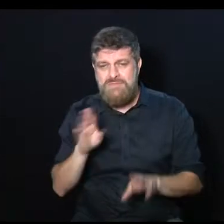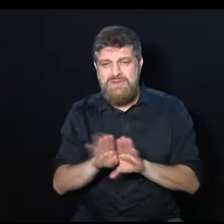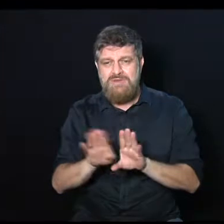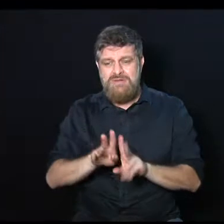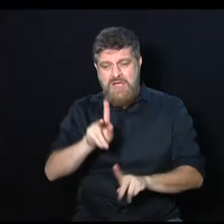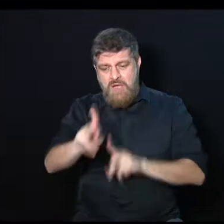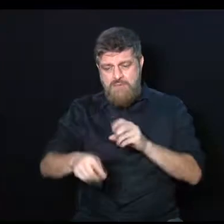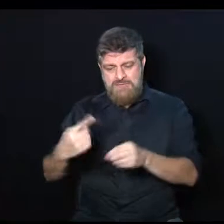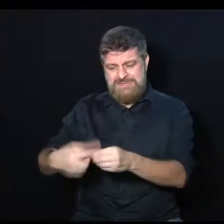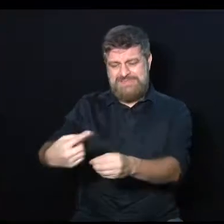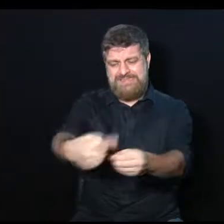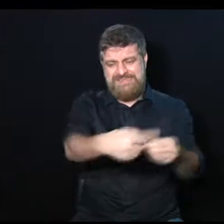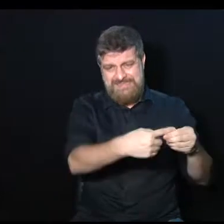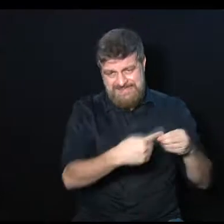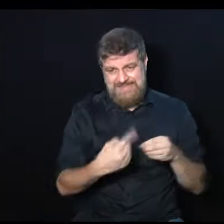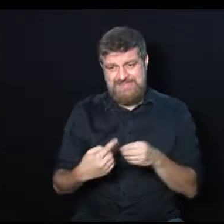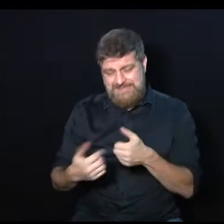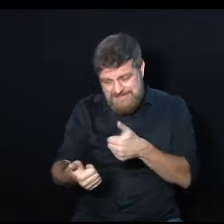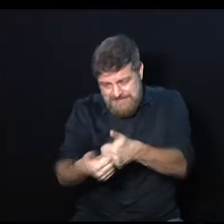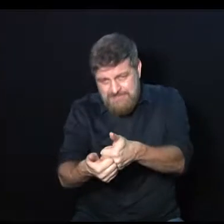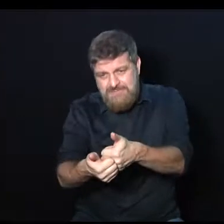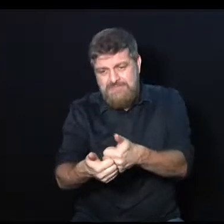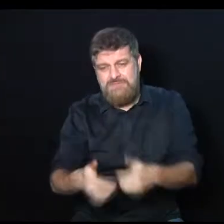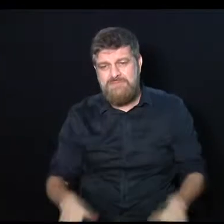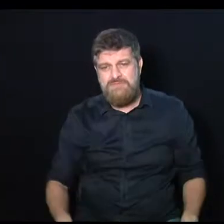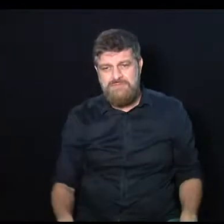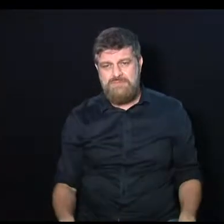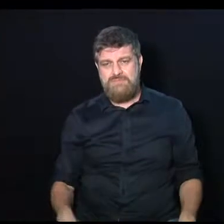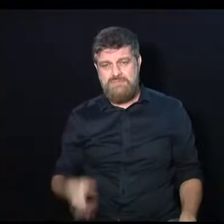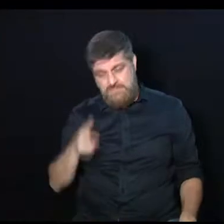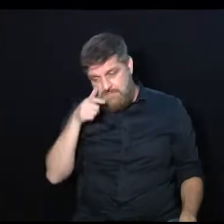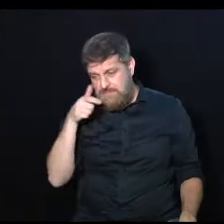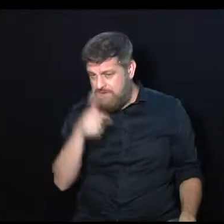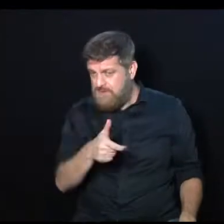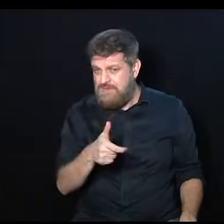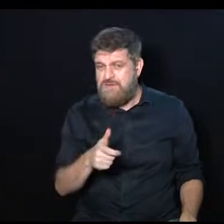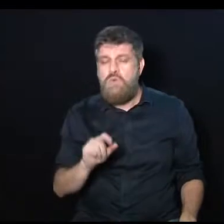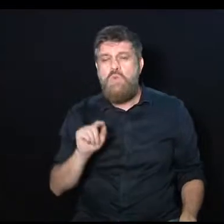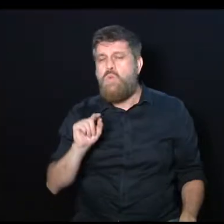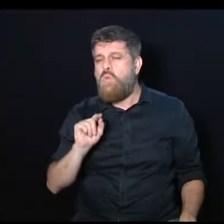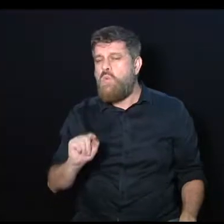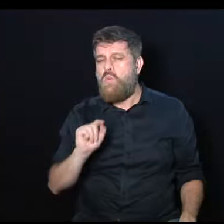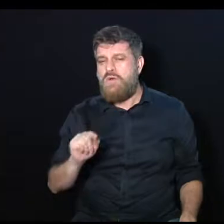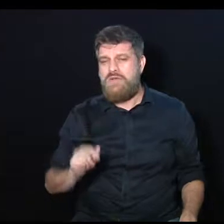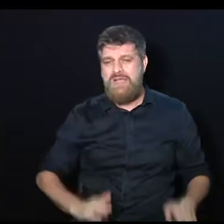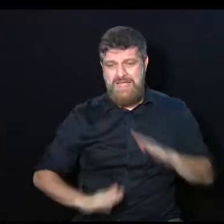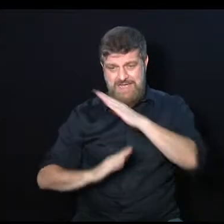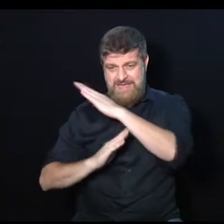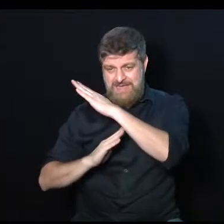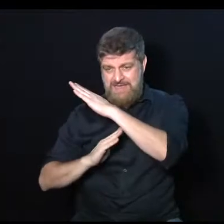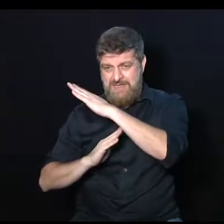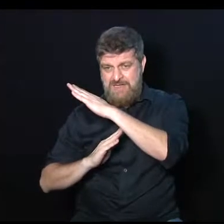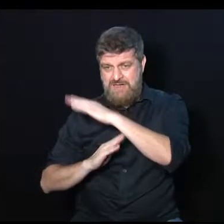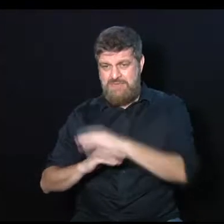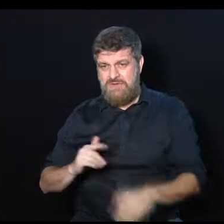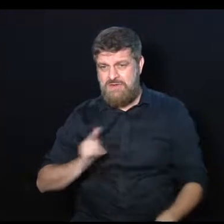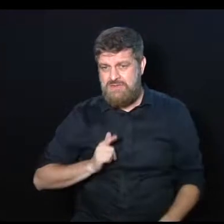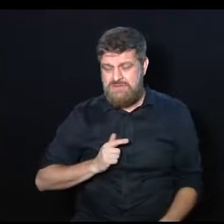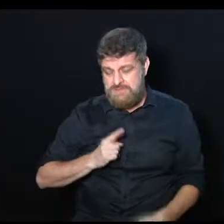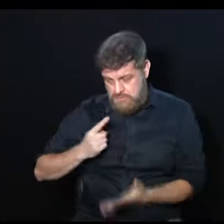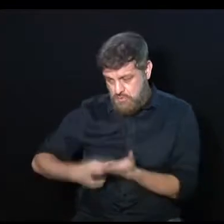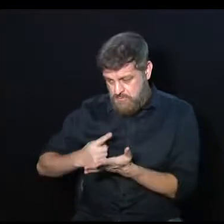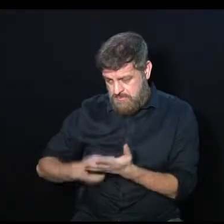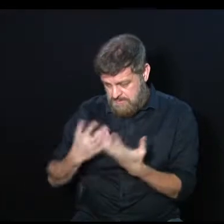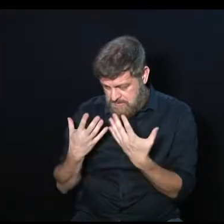região administrativa de Campinas. Então, seria muito interessante, até se a própria Câmara Municipal de Campinas, caso ela concorde ou